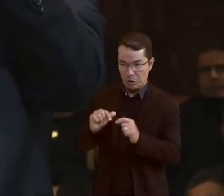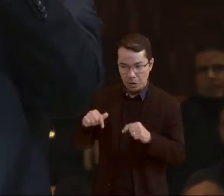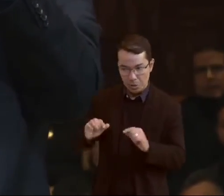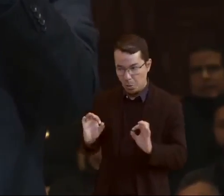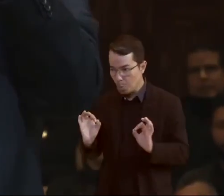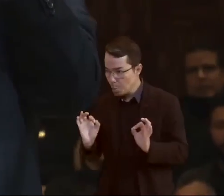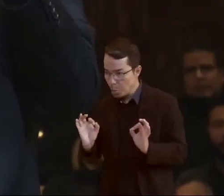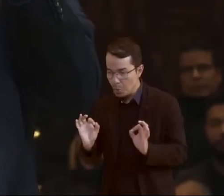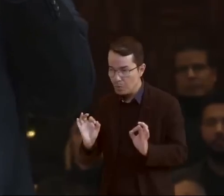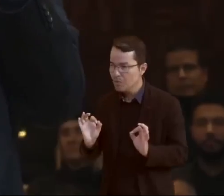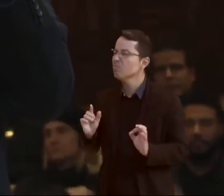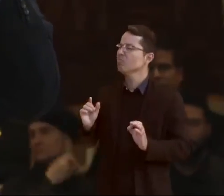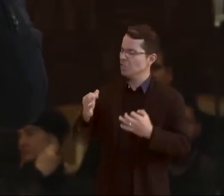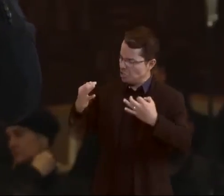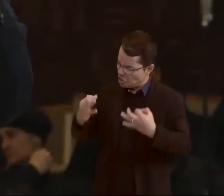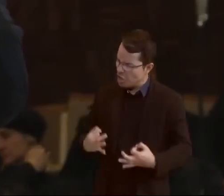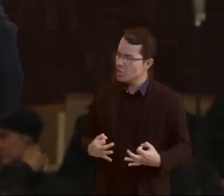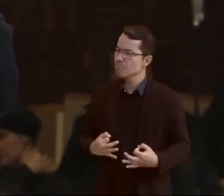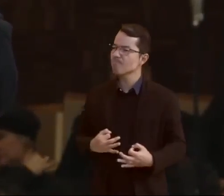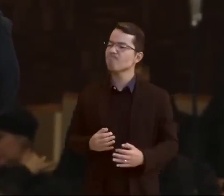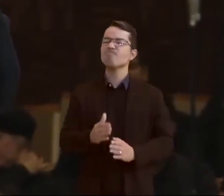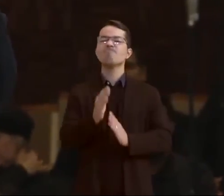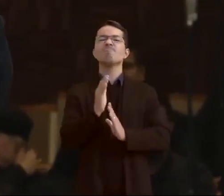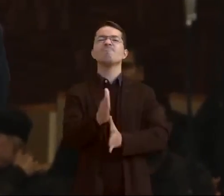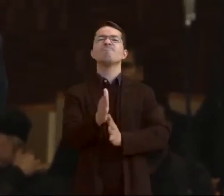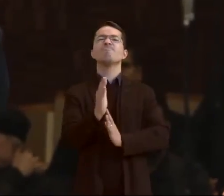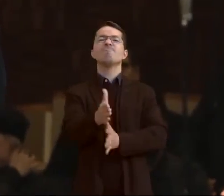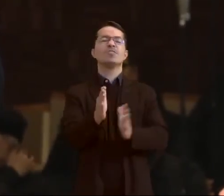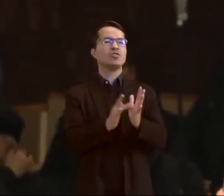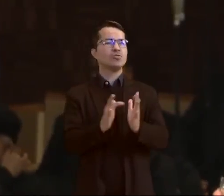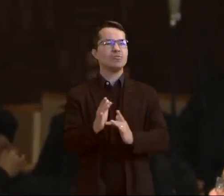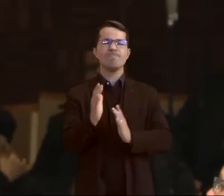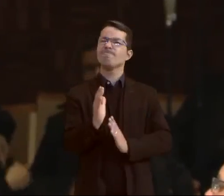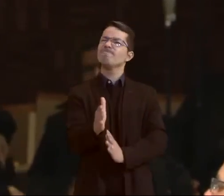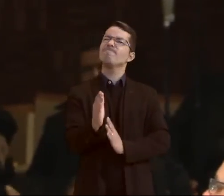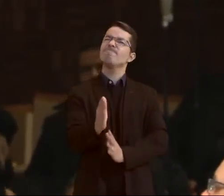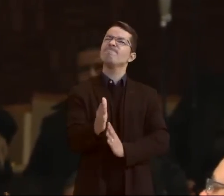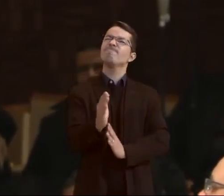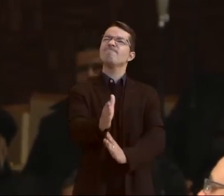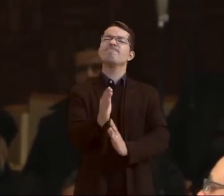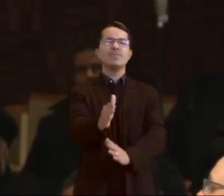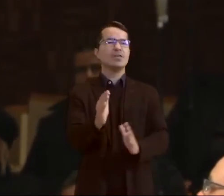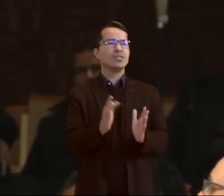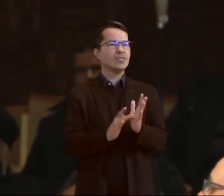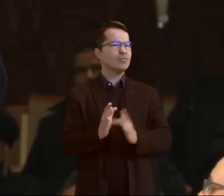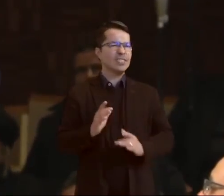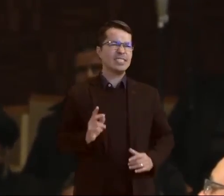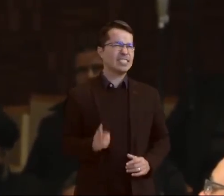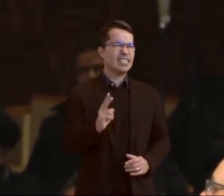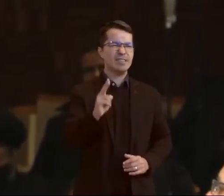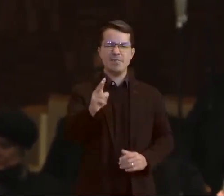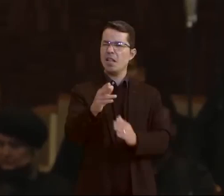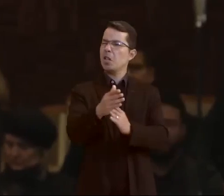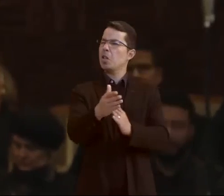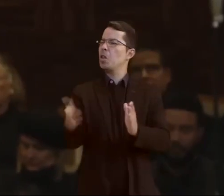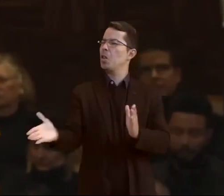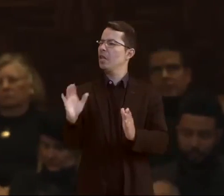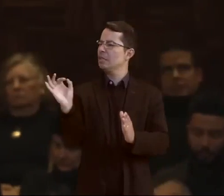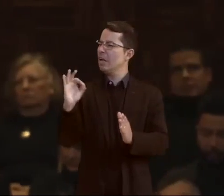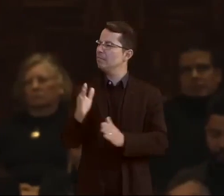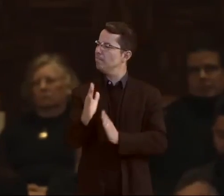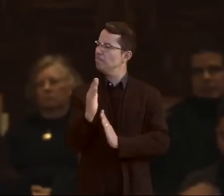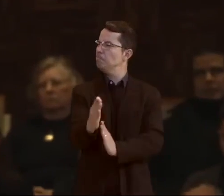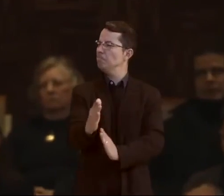prometeu que ia colocar a bênção dEle sobre a minha vida. E eu creio e eu dou passos de fé. Se você não tiver coragem de